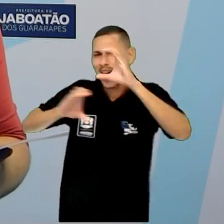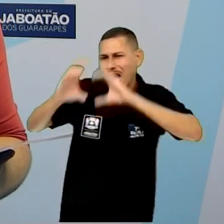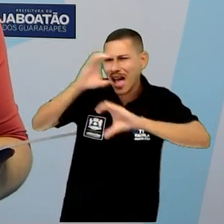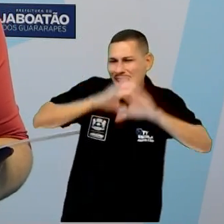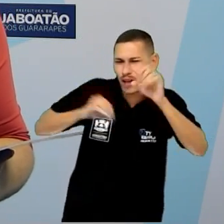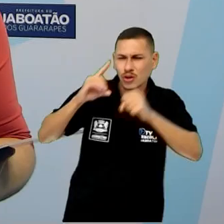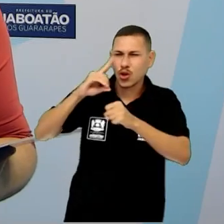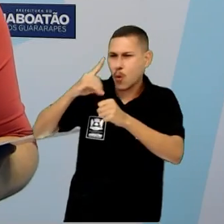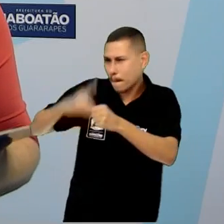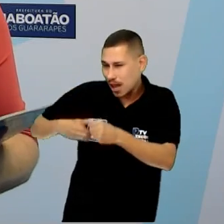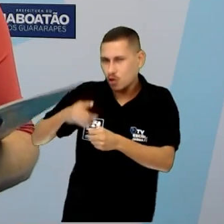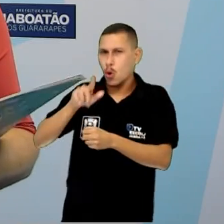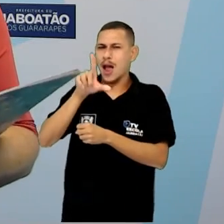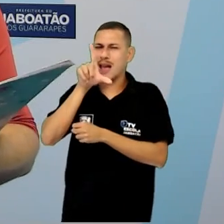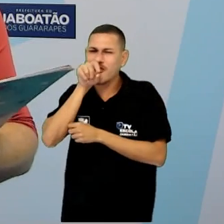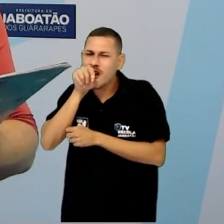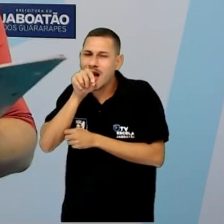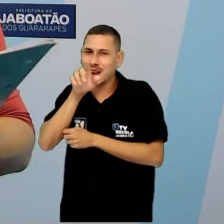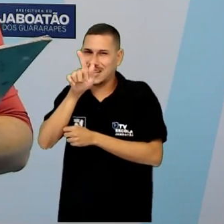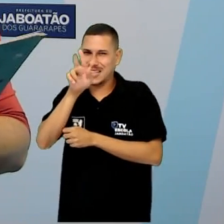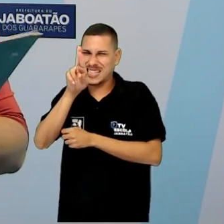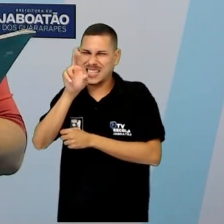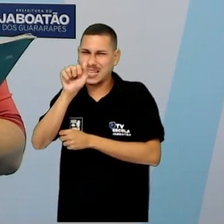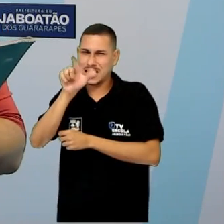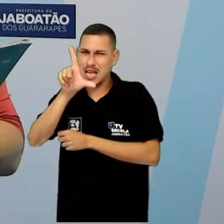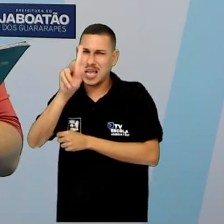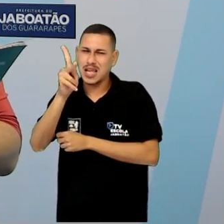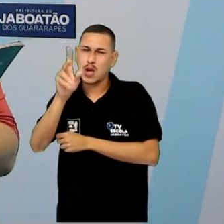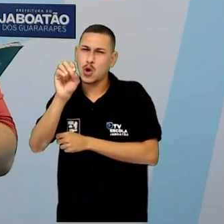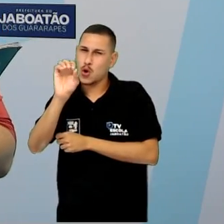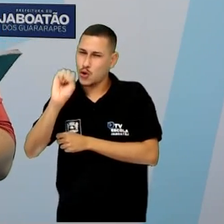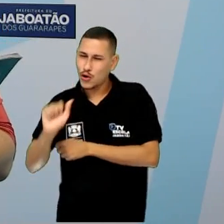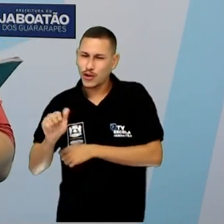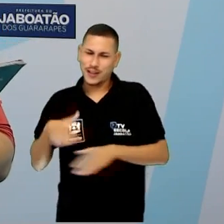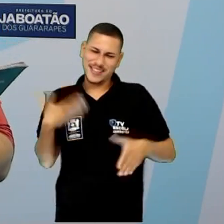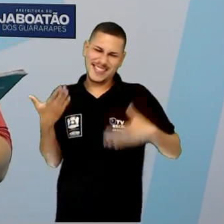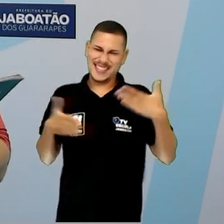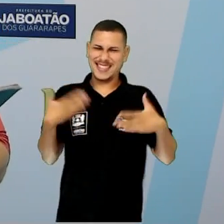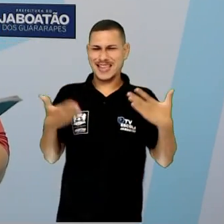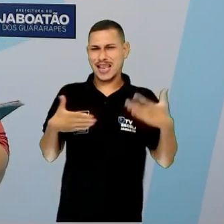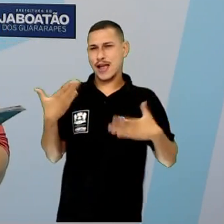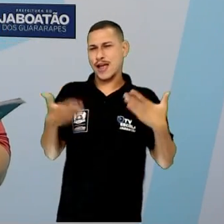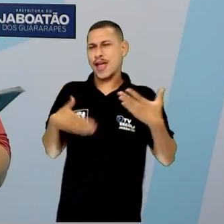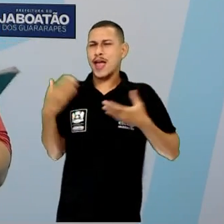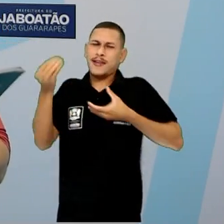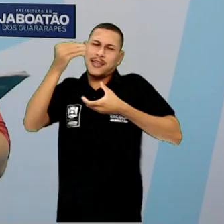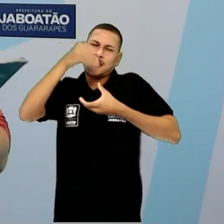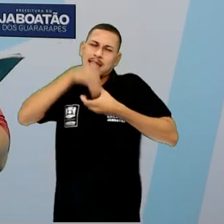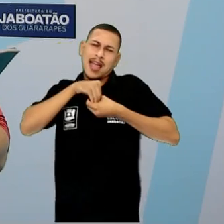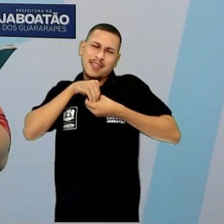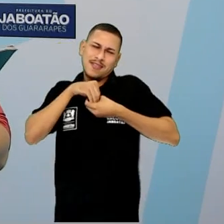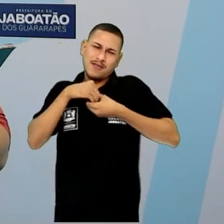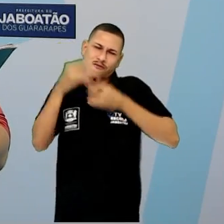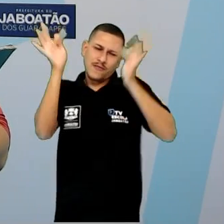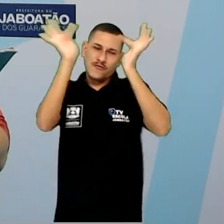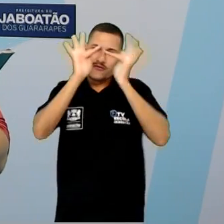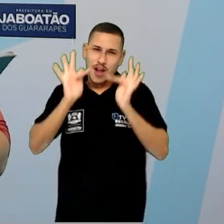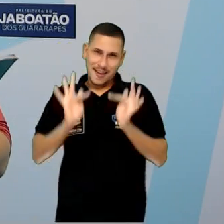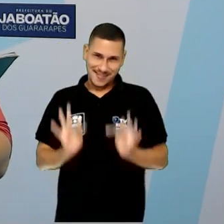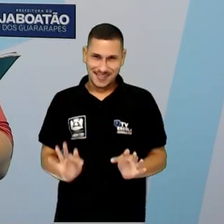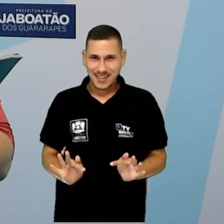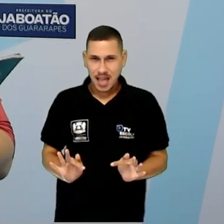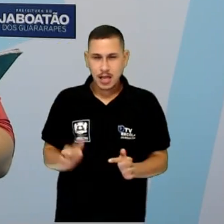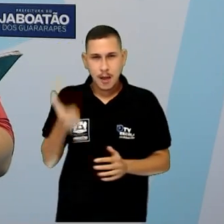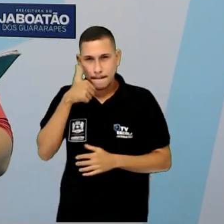fabulosa Gralha Gralhosa. Gralhosa era pura alegria. Dentro dela mal cabia tanta felicidade. A